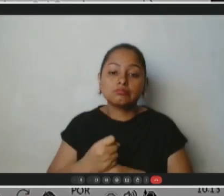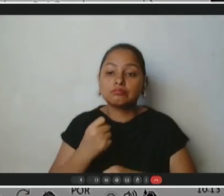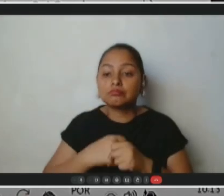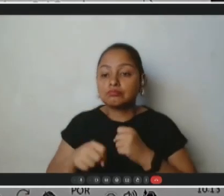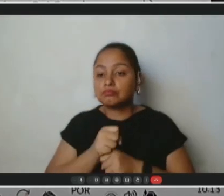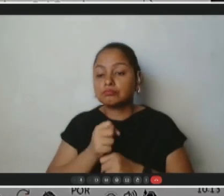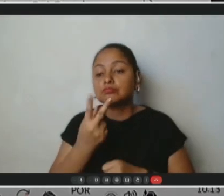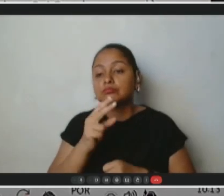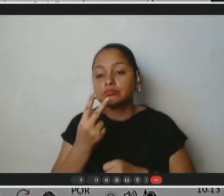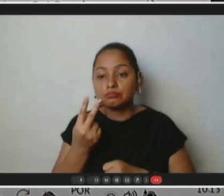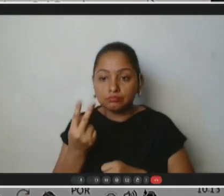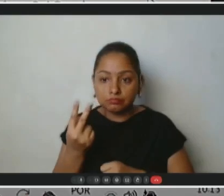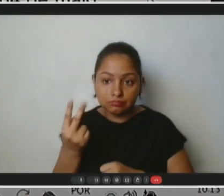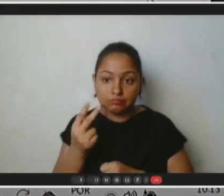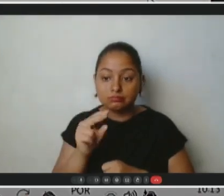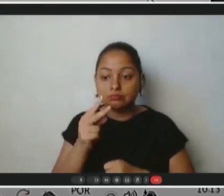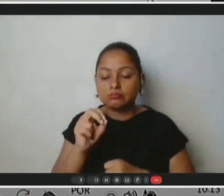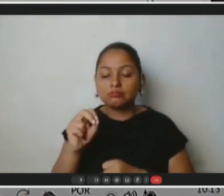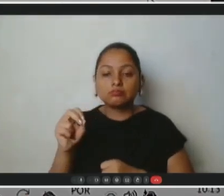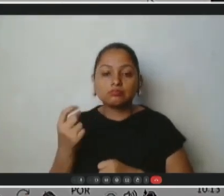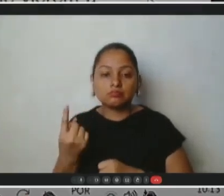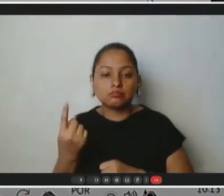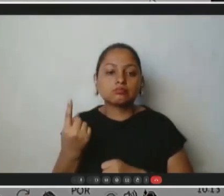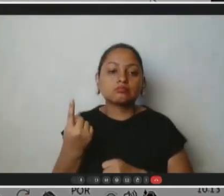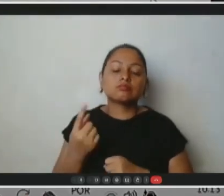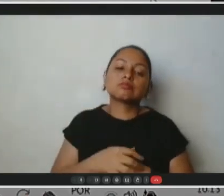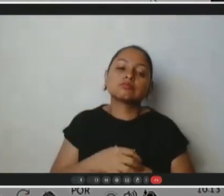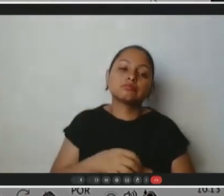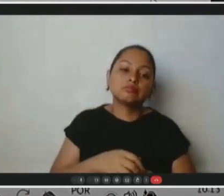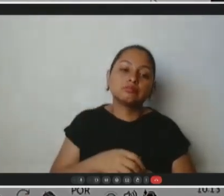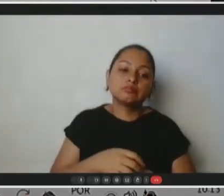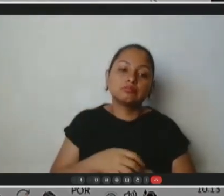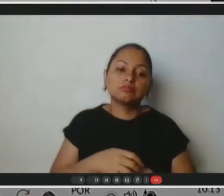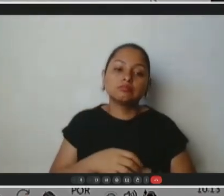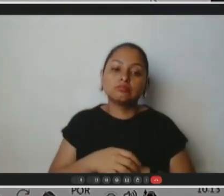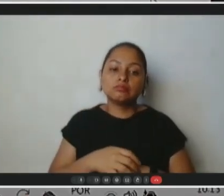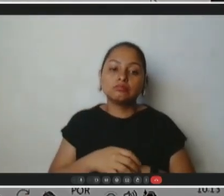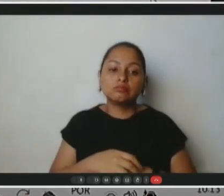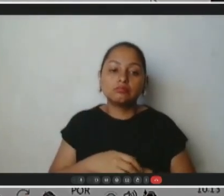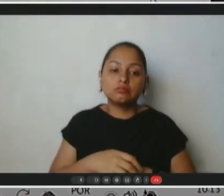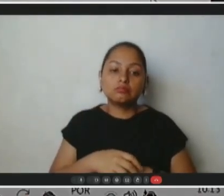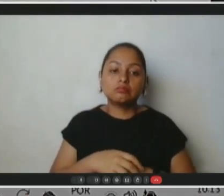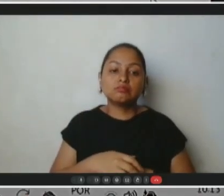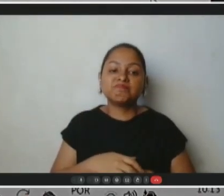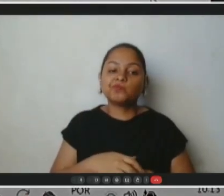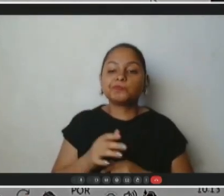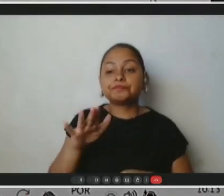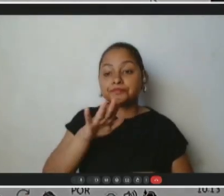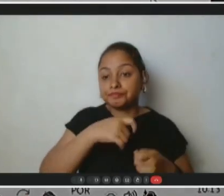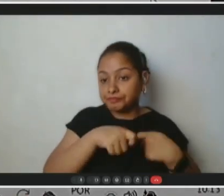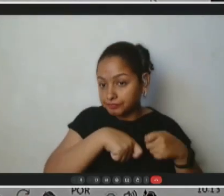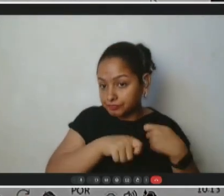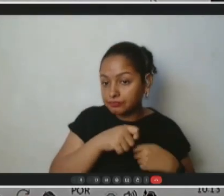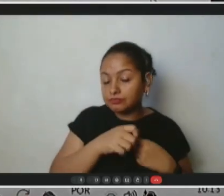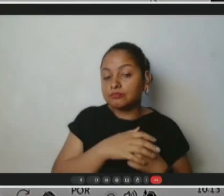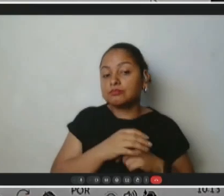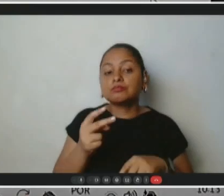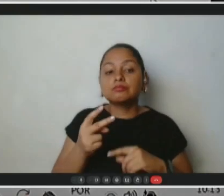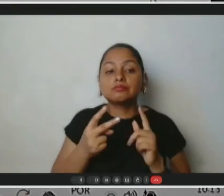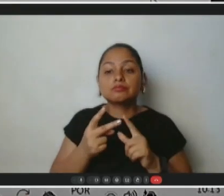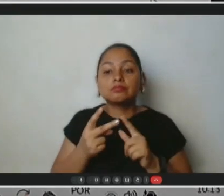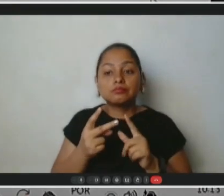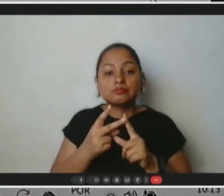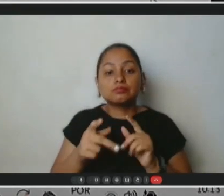os seguintes agrupamentos. A. Categoria econômica. B. Categoria de natureza de despesas.